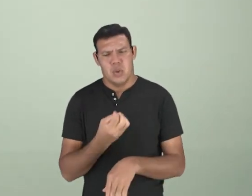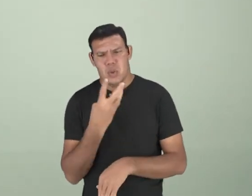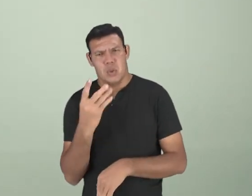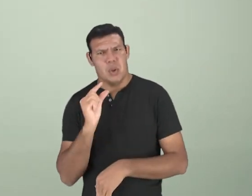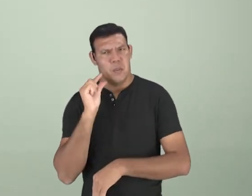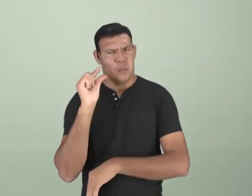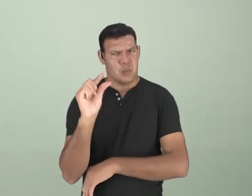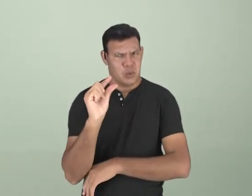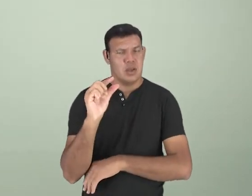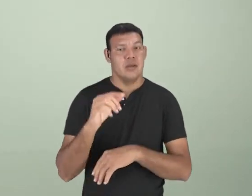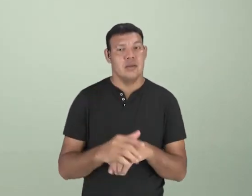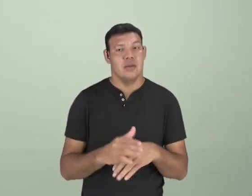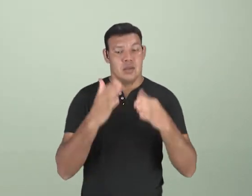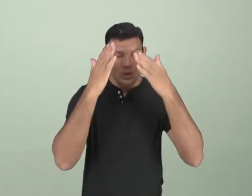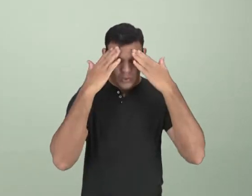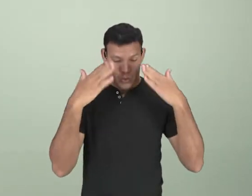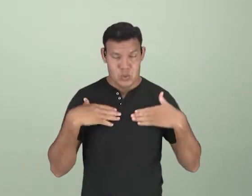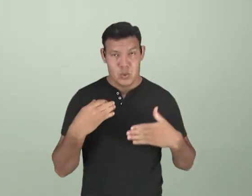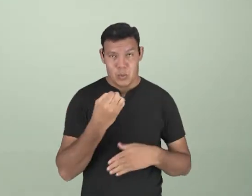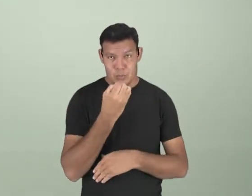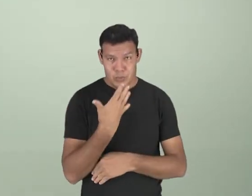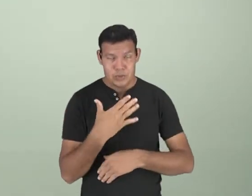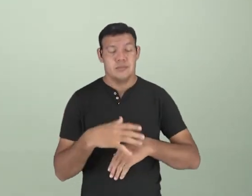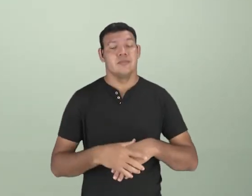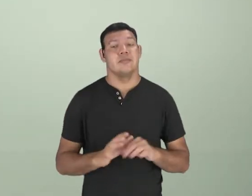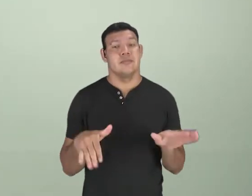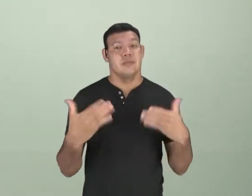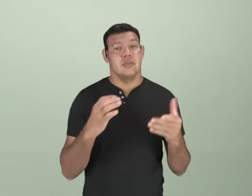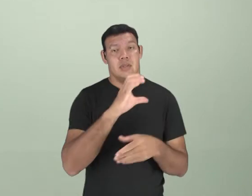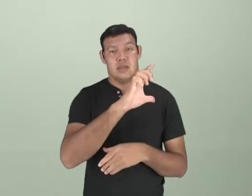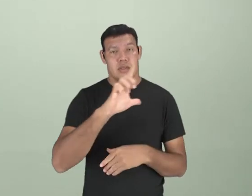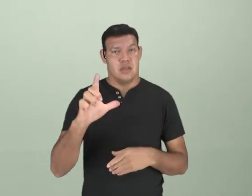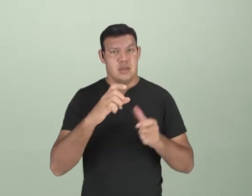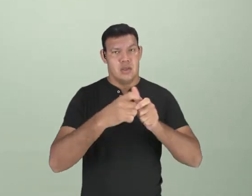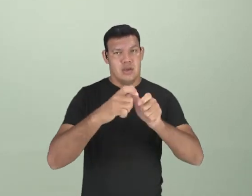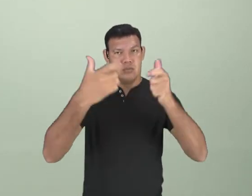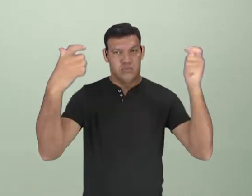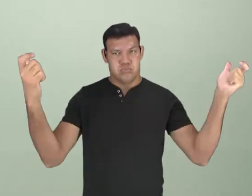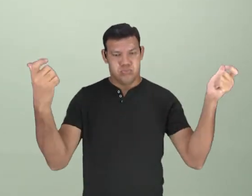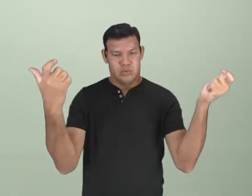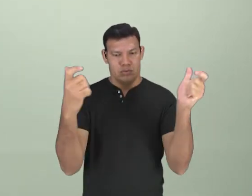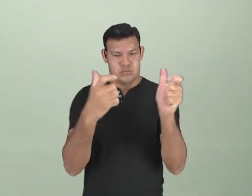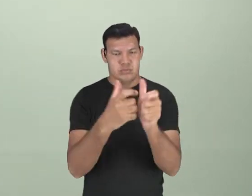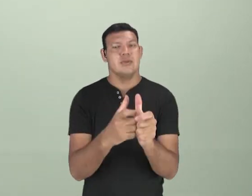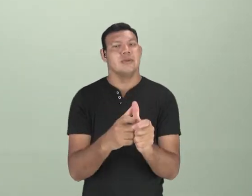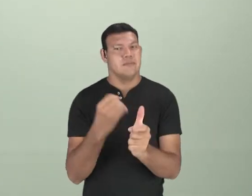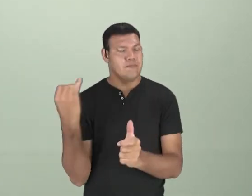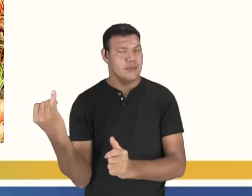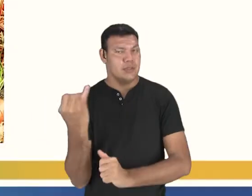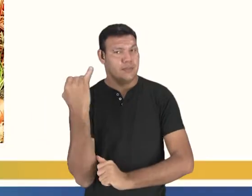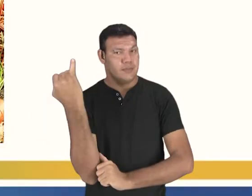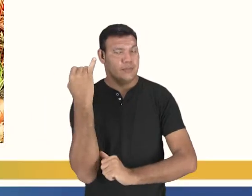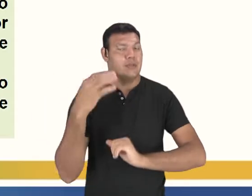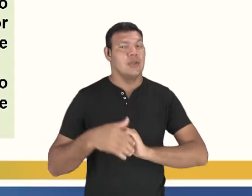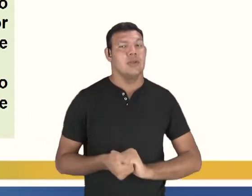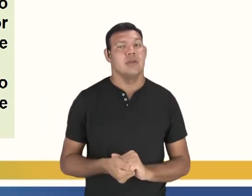para o bom funcionamento do organismo, tá? Então essa classificação de micro e macronutrientes, ela é muito importante, tá?